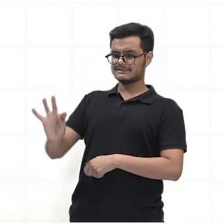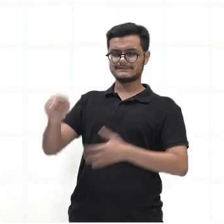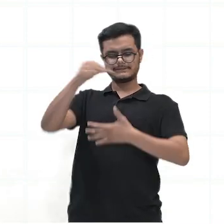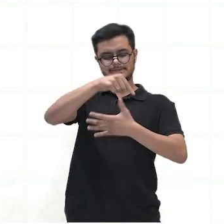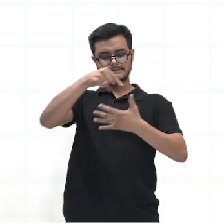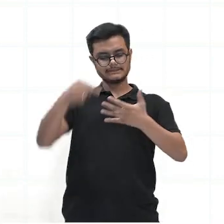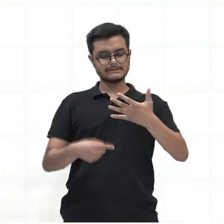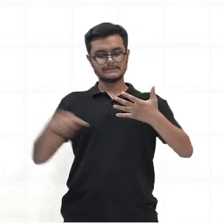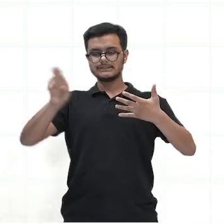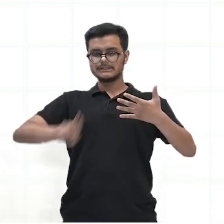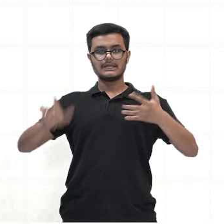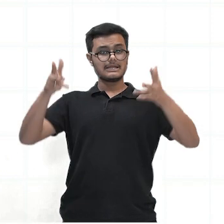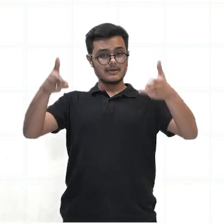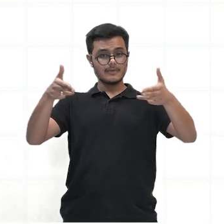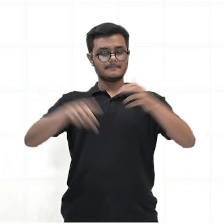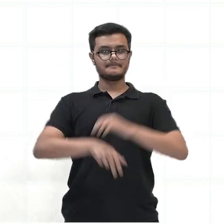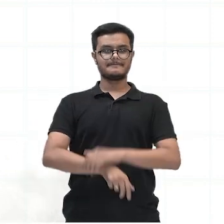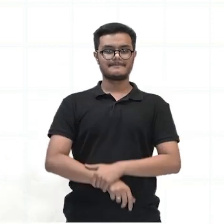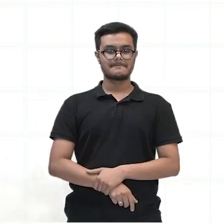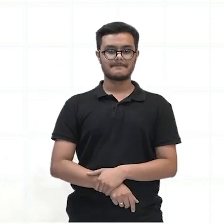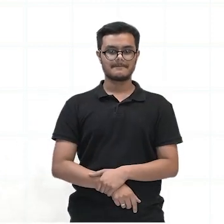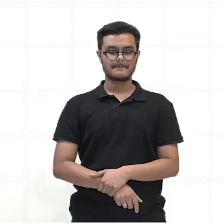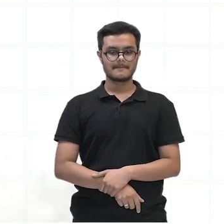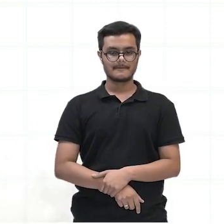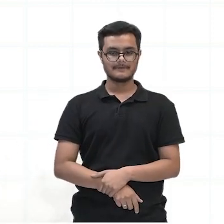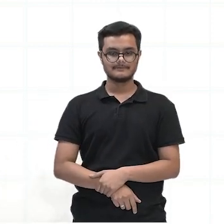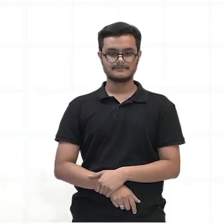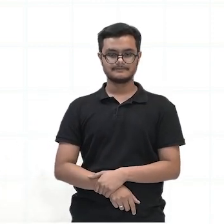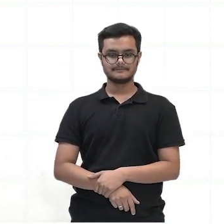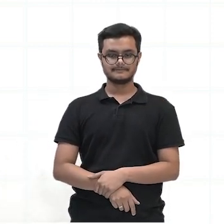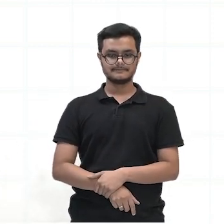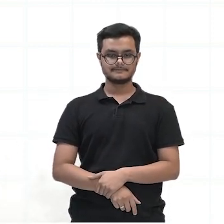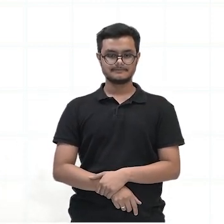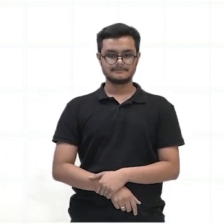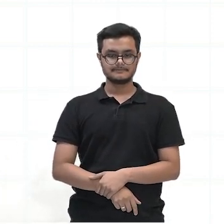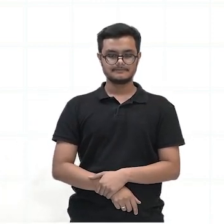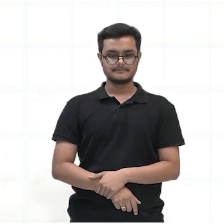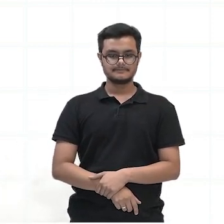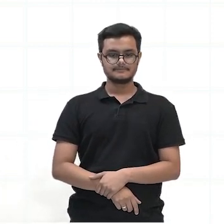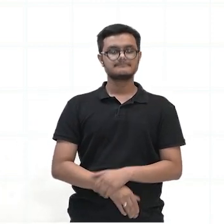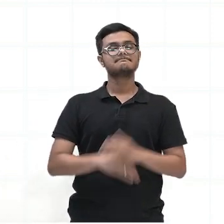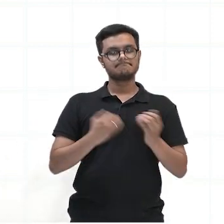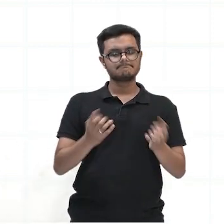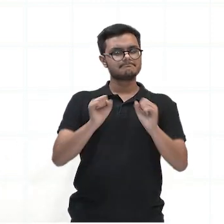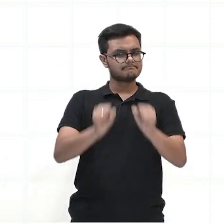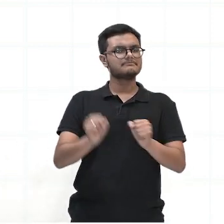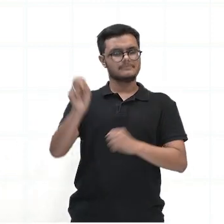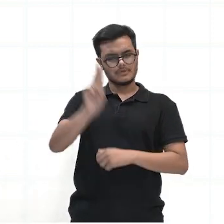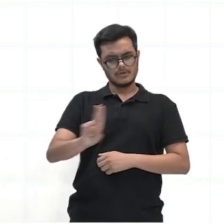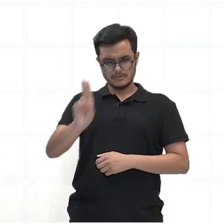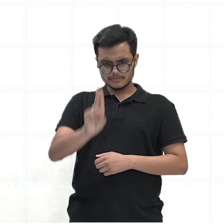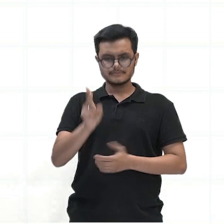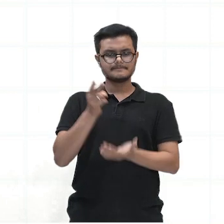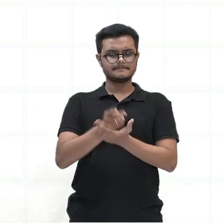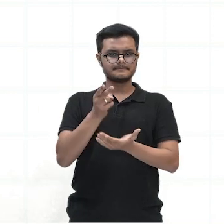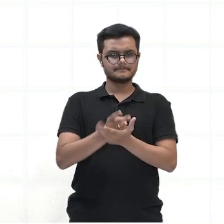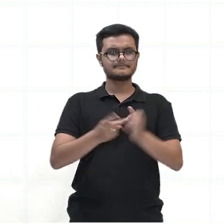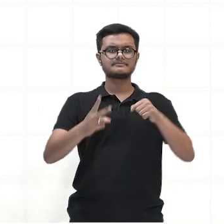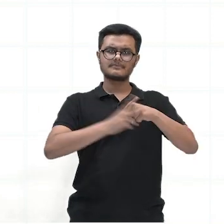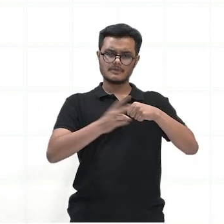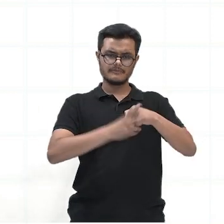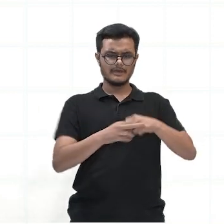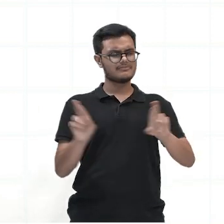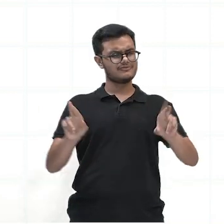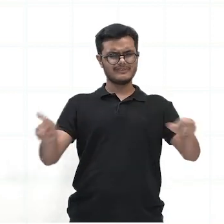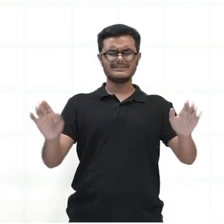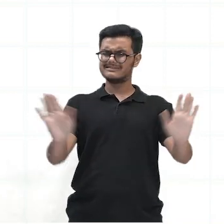diferente. Eles ou elas escreveram, they wrote. Utilizo também o mesmo verbo sem diferença